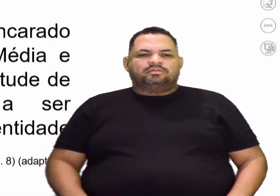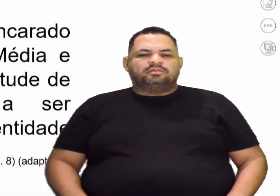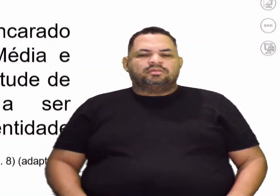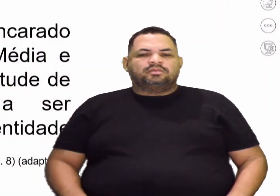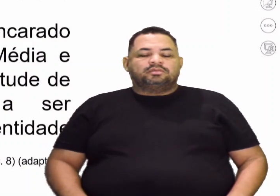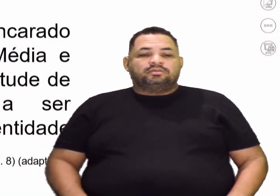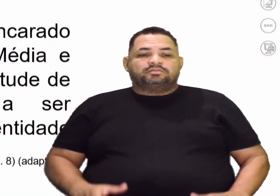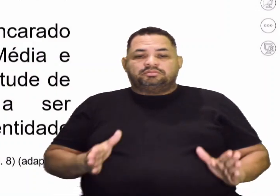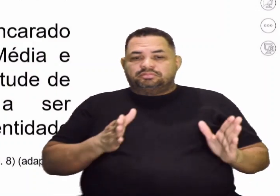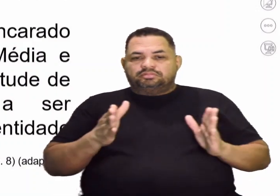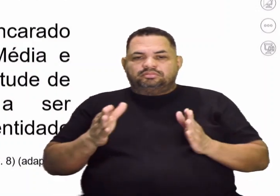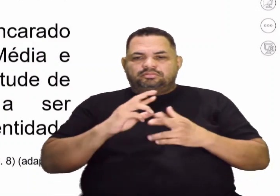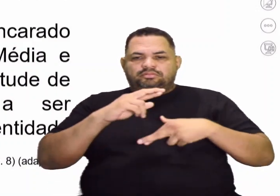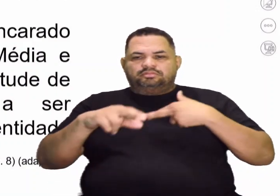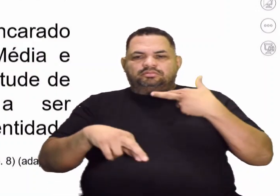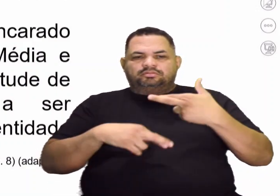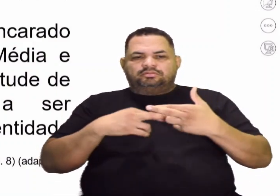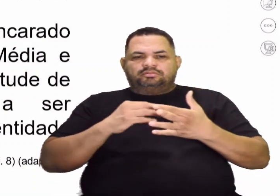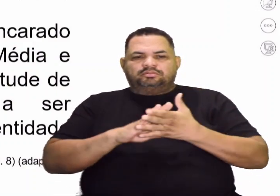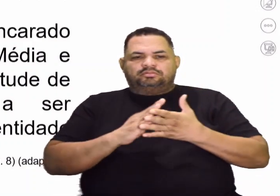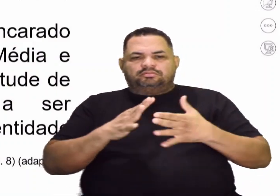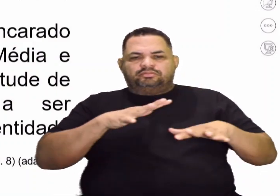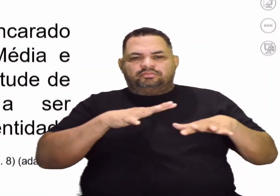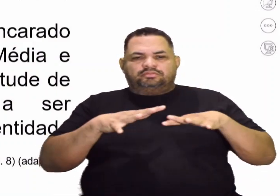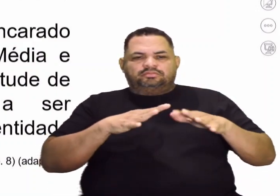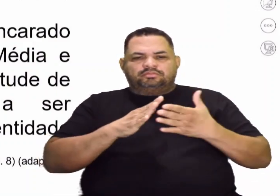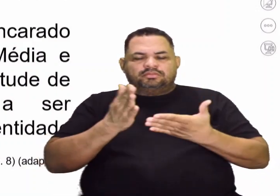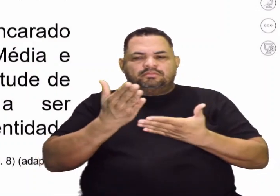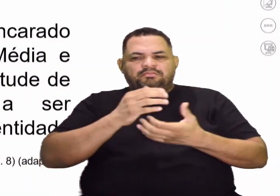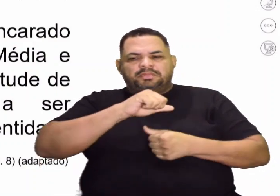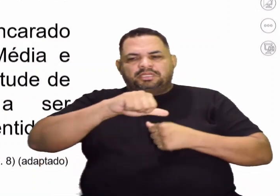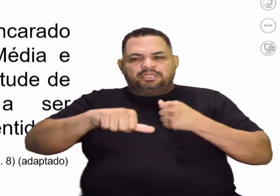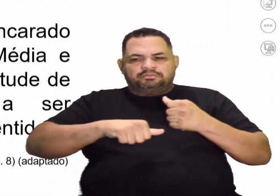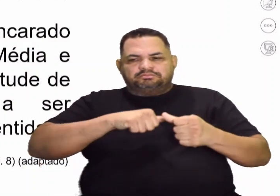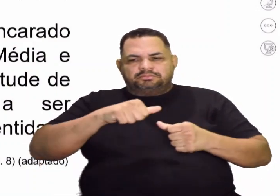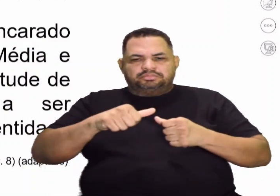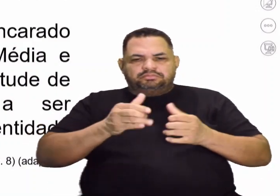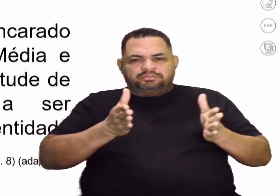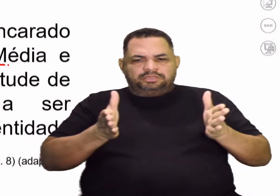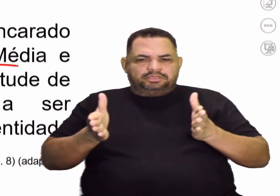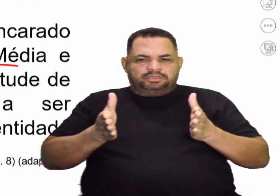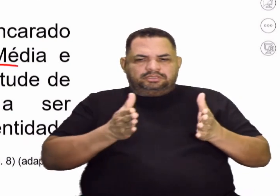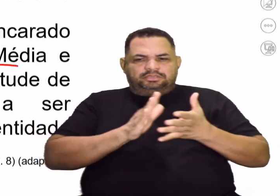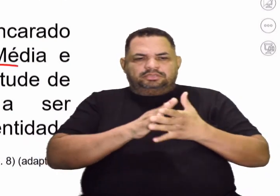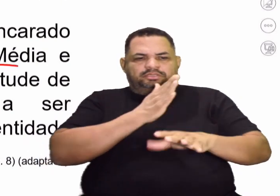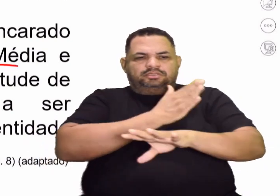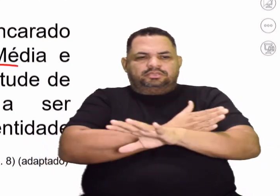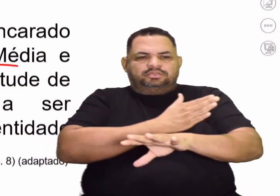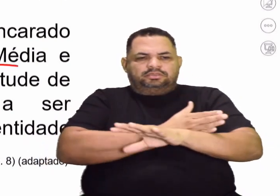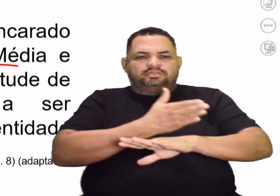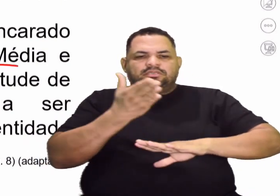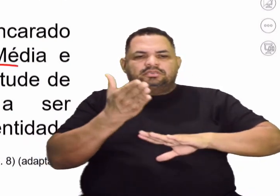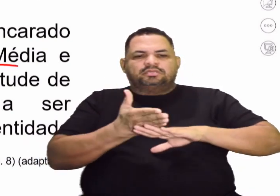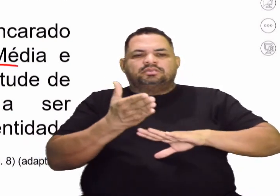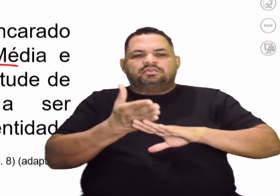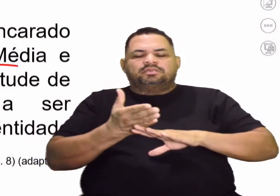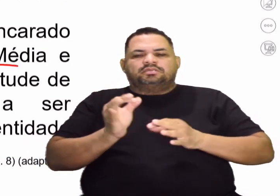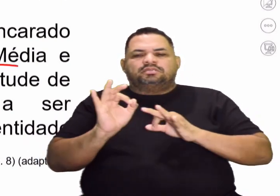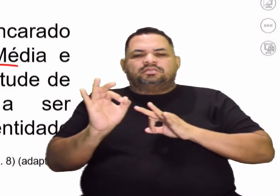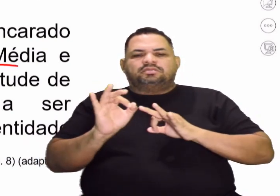Durante certo tempo, o Renascimento era encarado como um momento intermediário entre Idade Média e